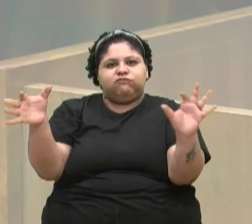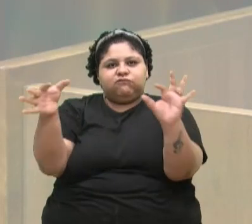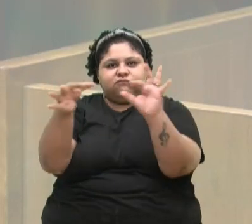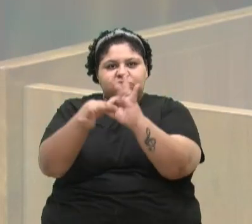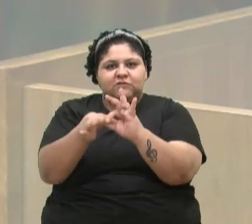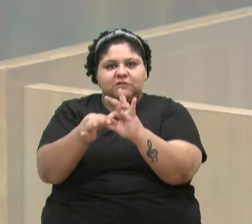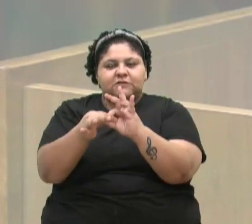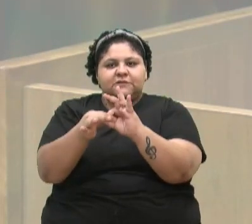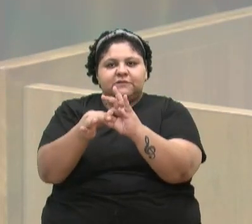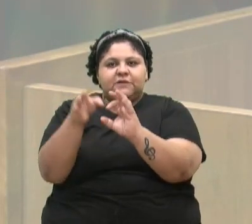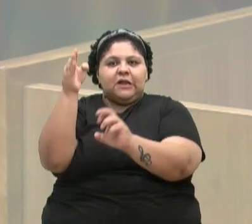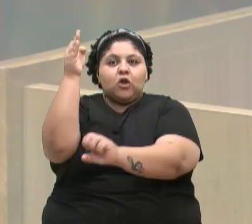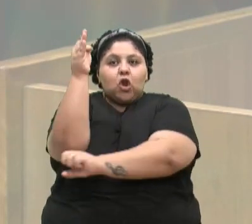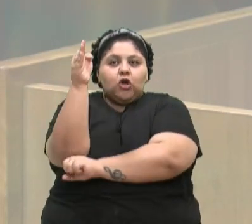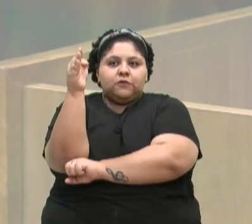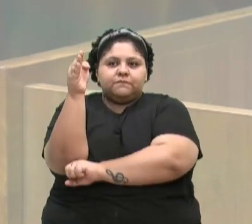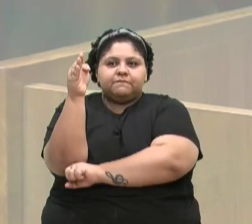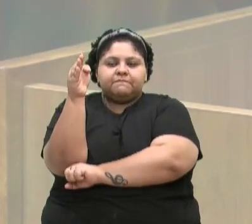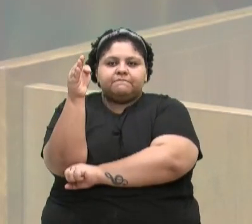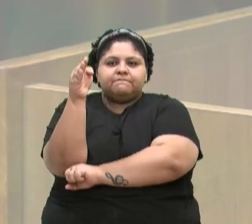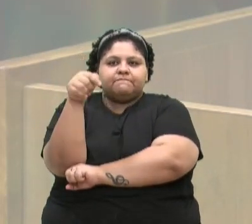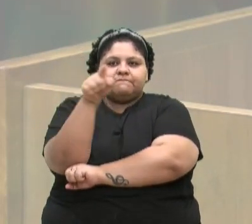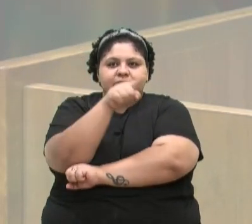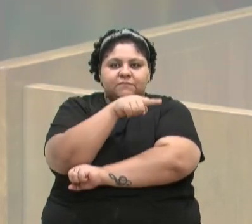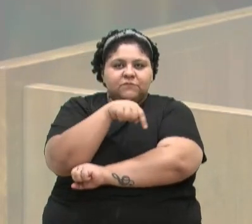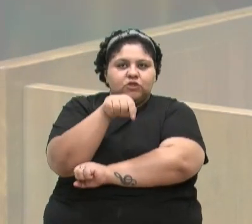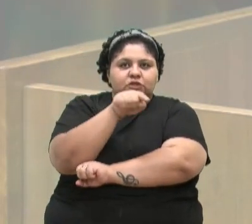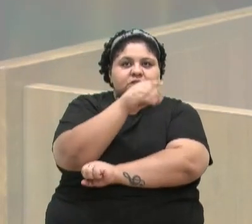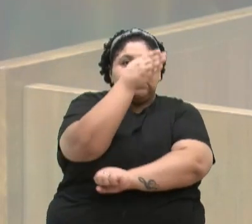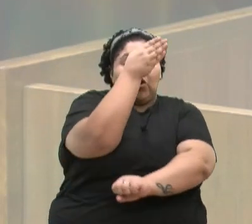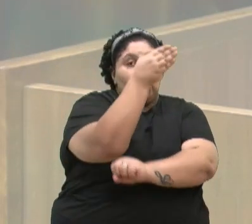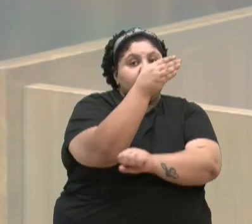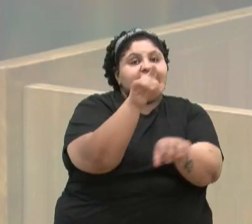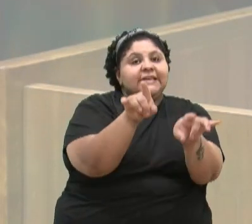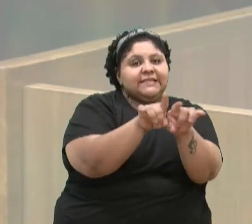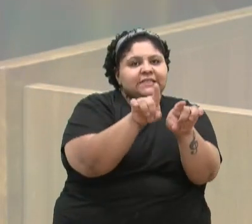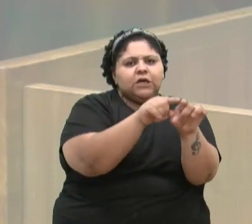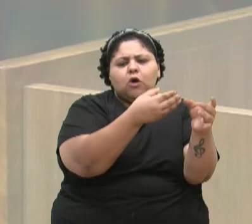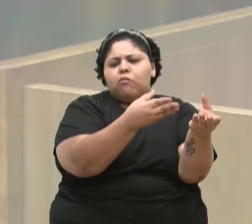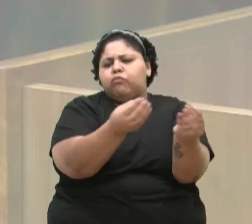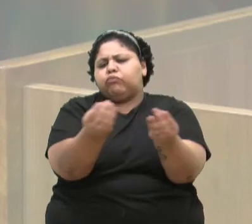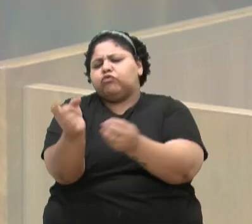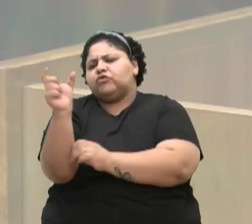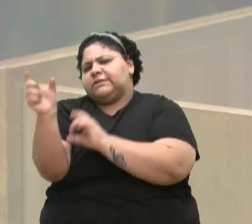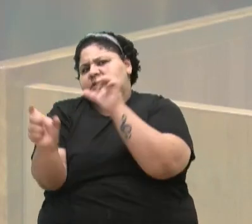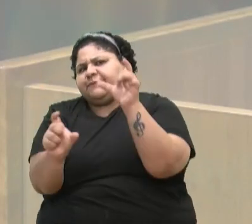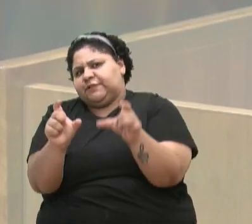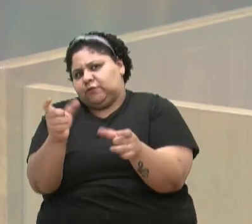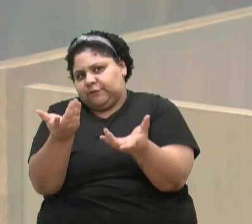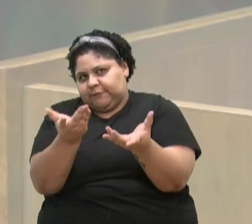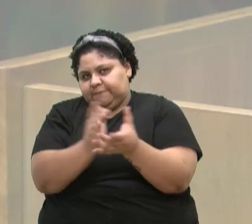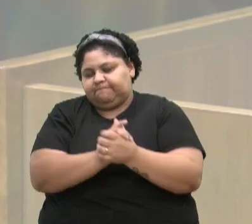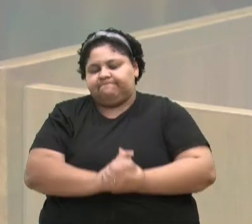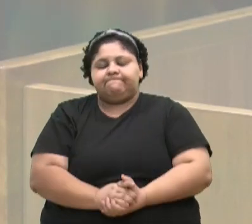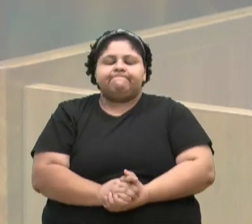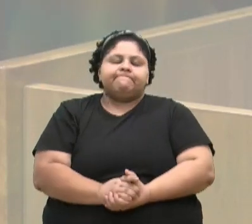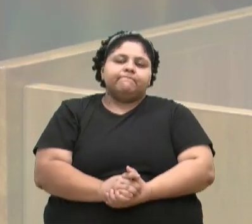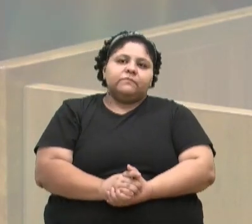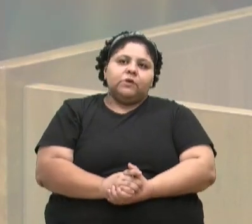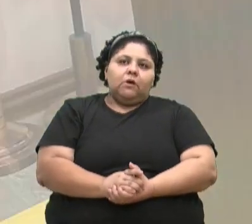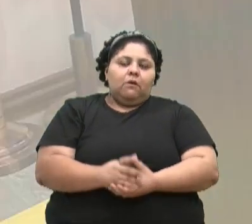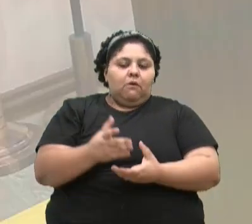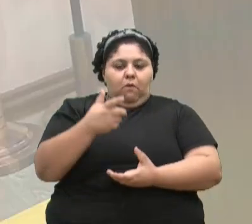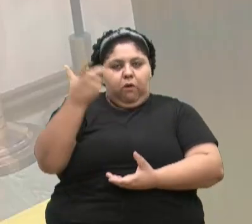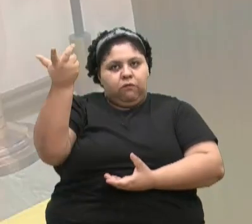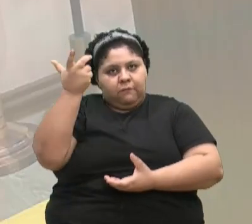nosso hotel e à nossa hotelaria. São muitas e muitas pessoas. Então, quero